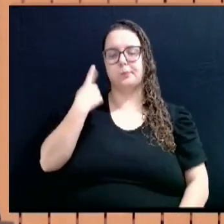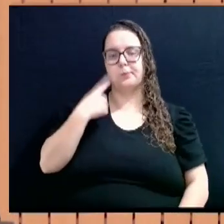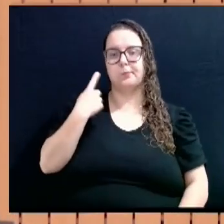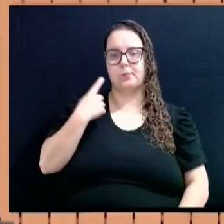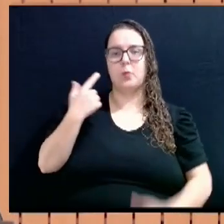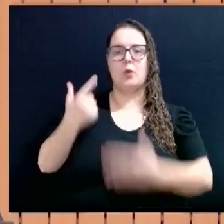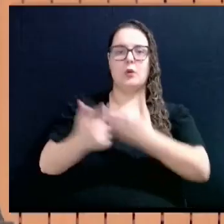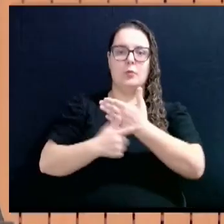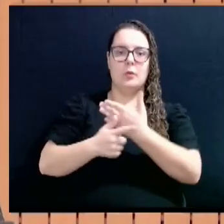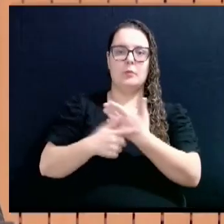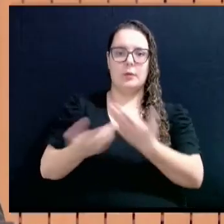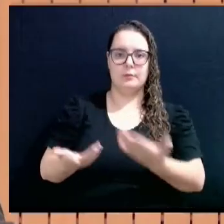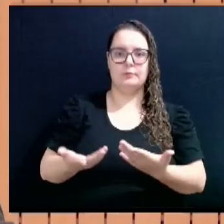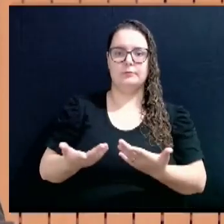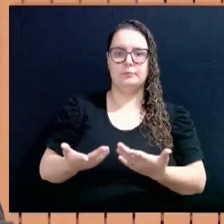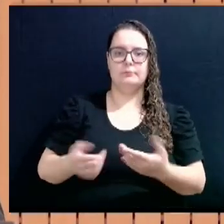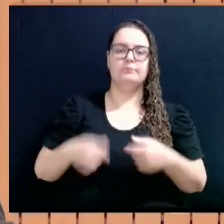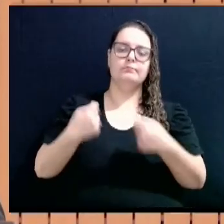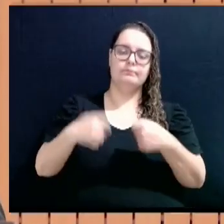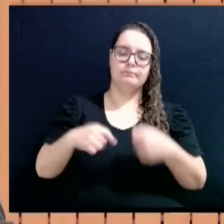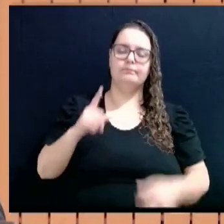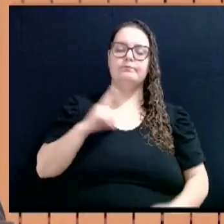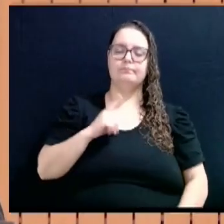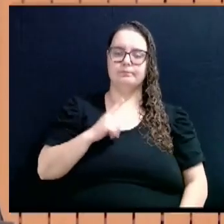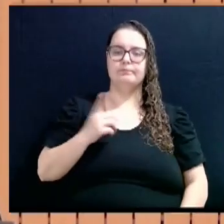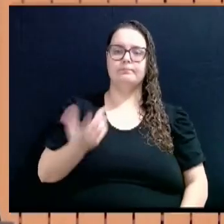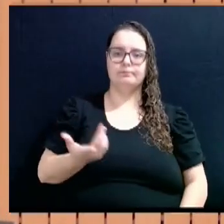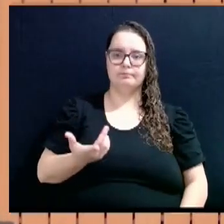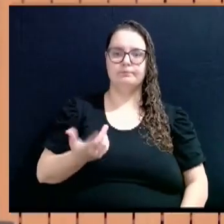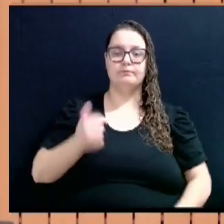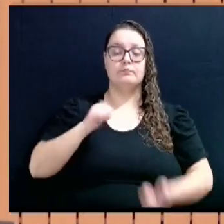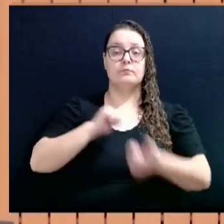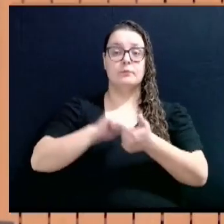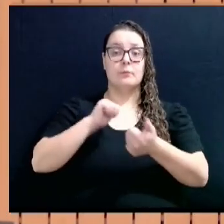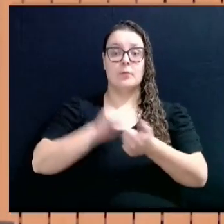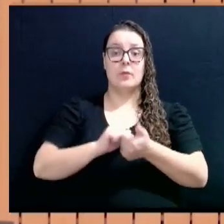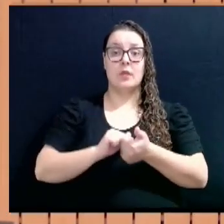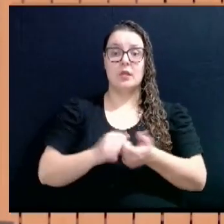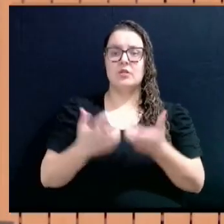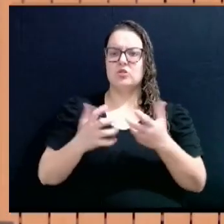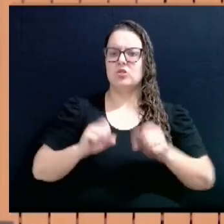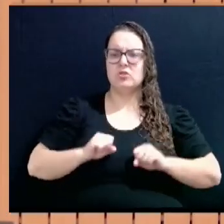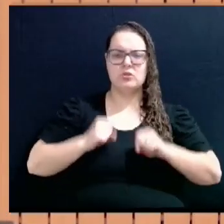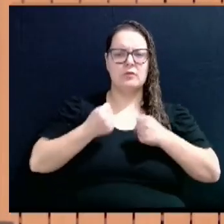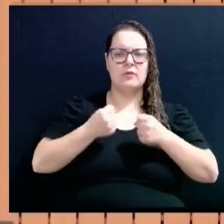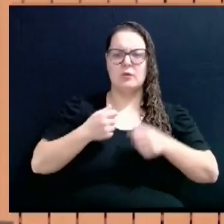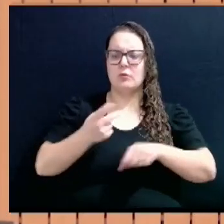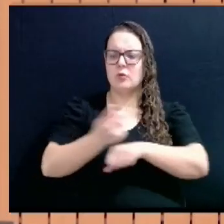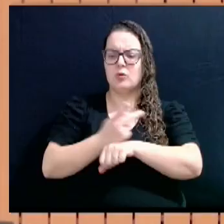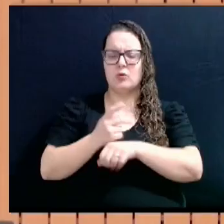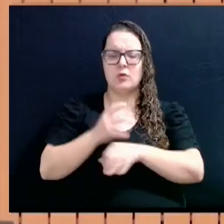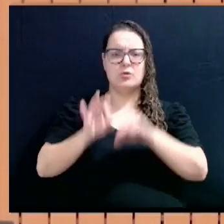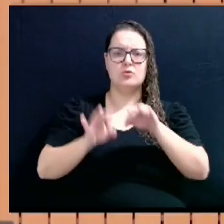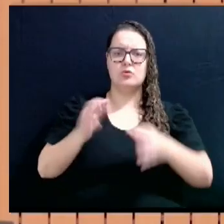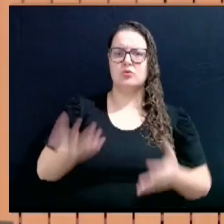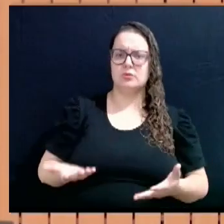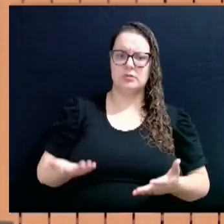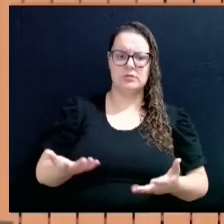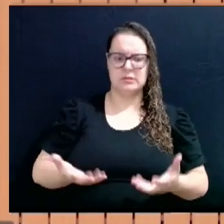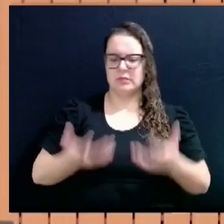que ter realmente essa qualidade de querer defender, de querer buscar justiça, de querer,